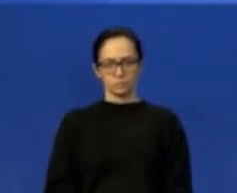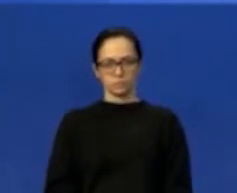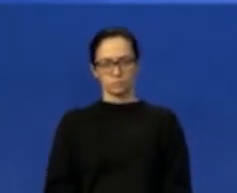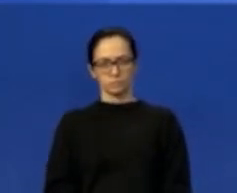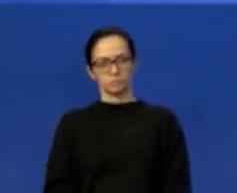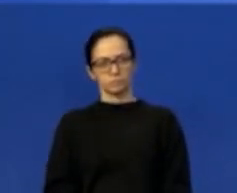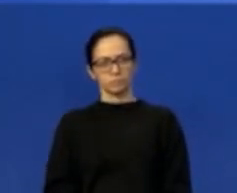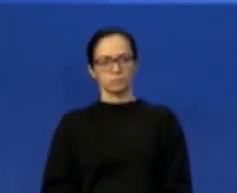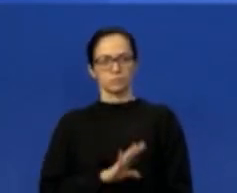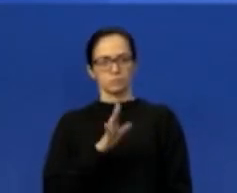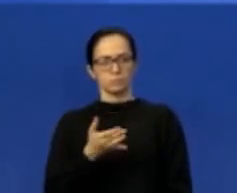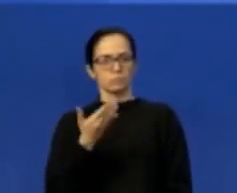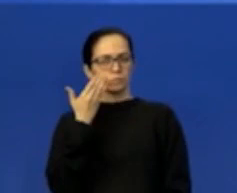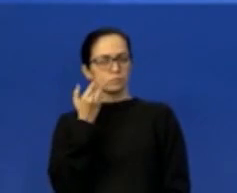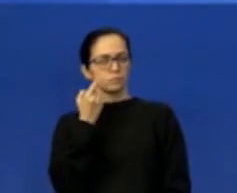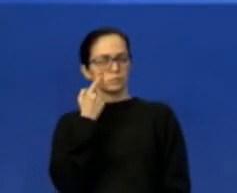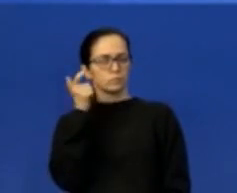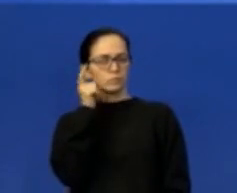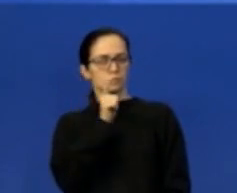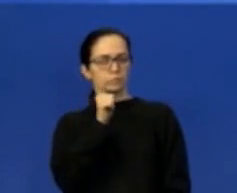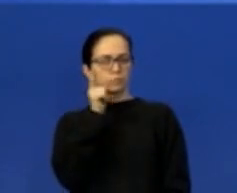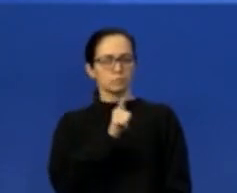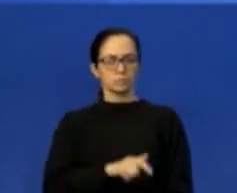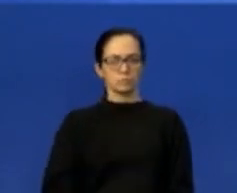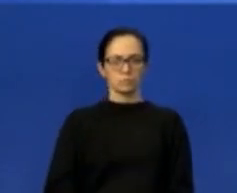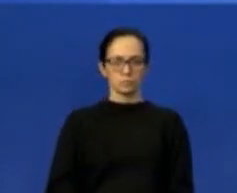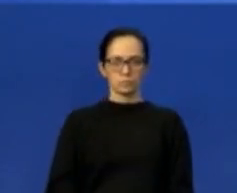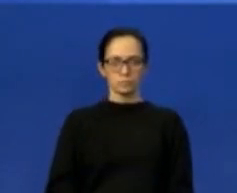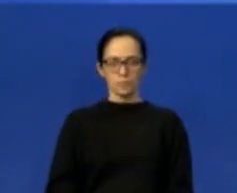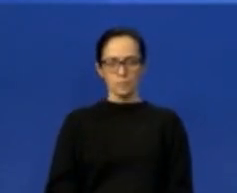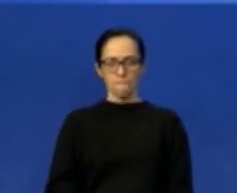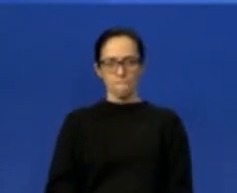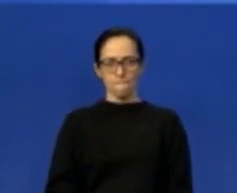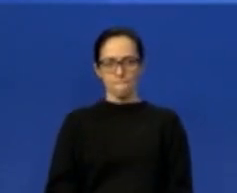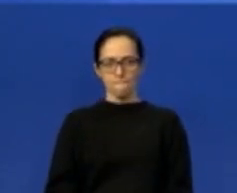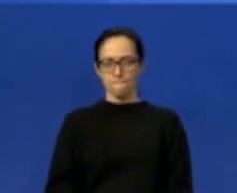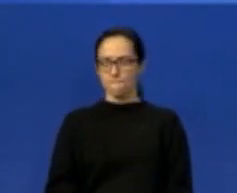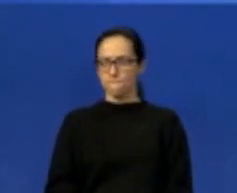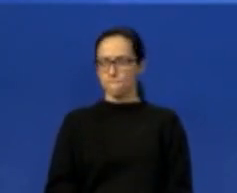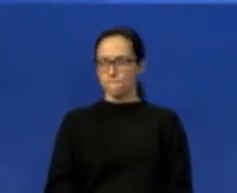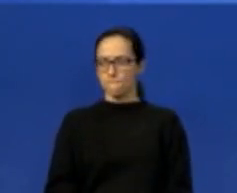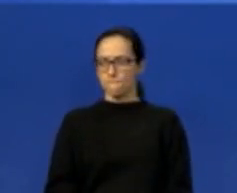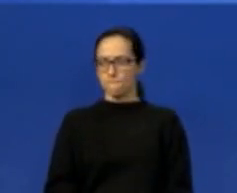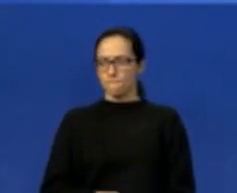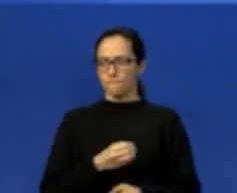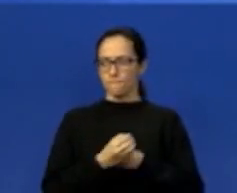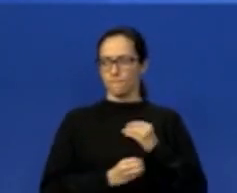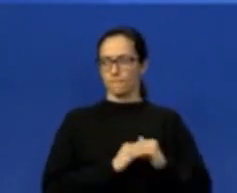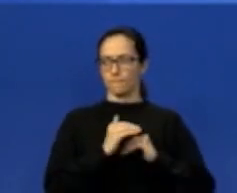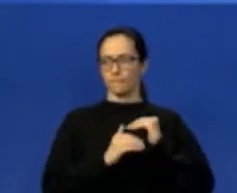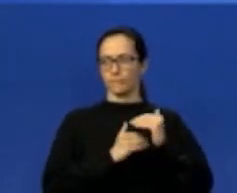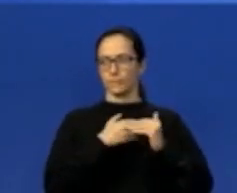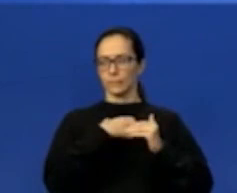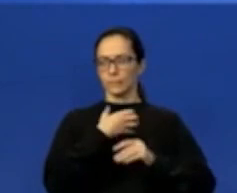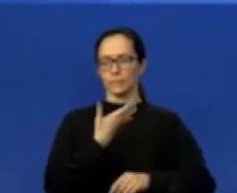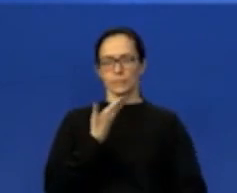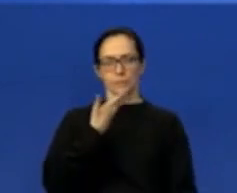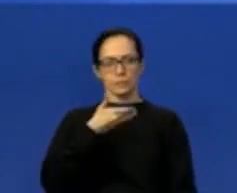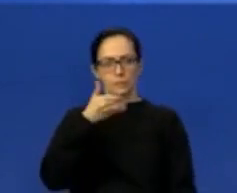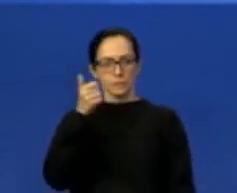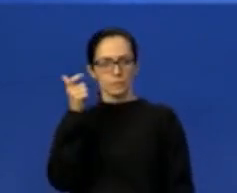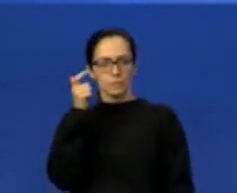obviamente, isso daí vai trazendo outras, vamos dizer assim, vai favorecendo,